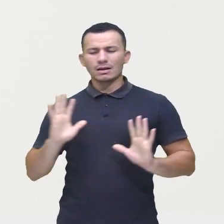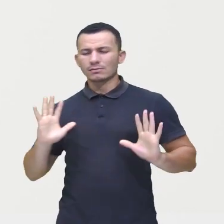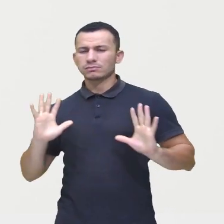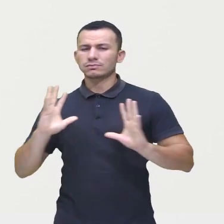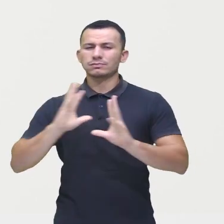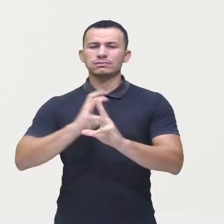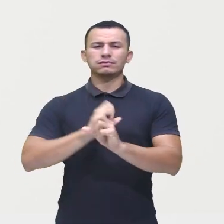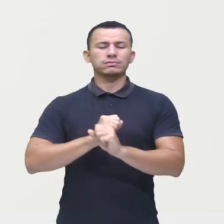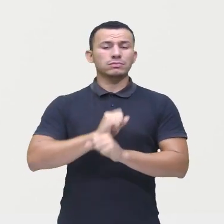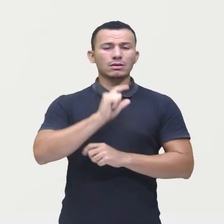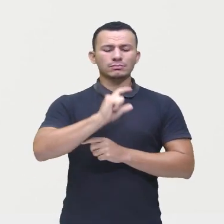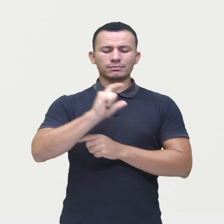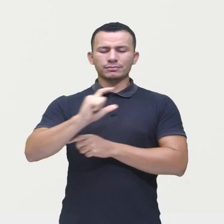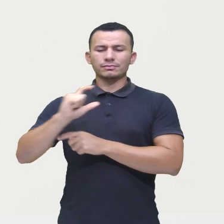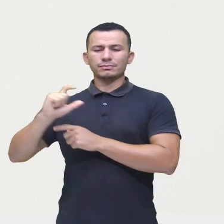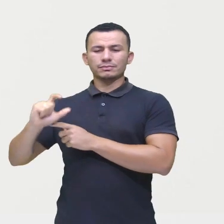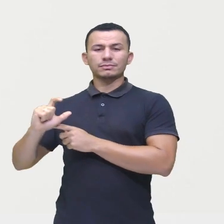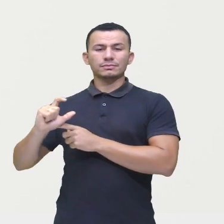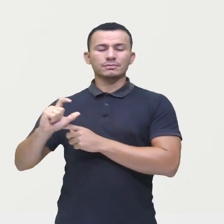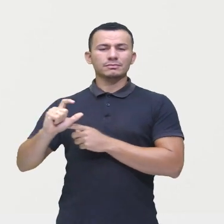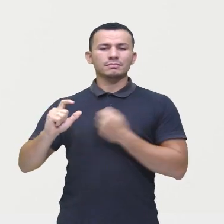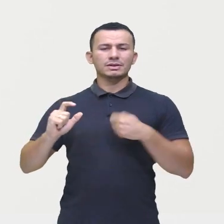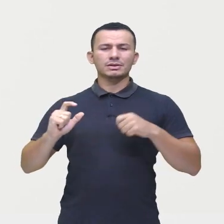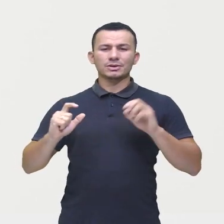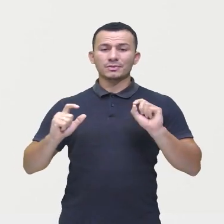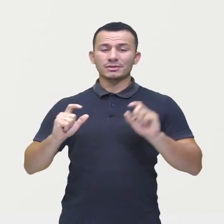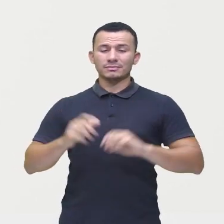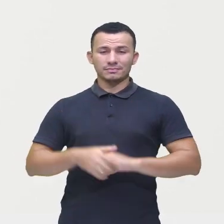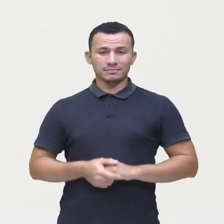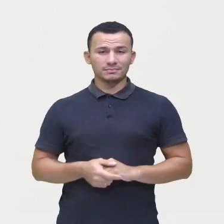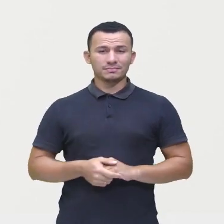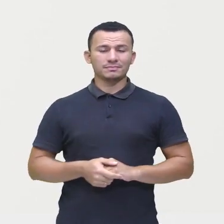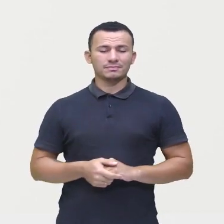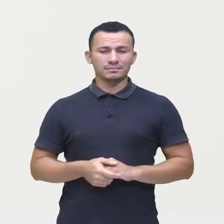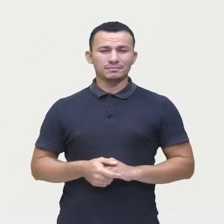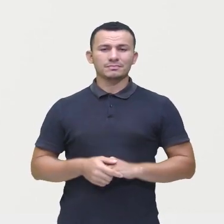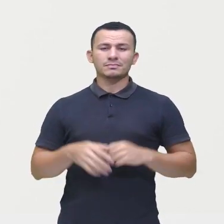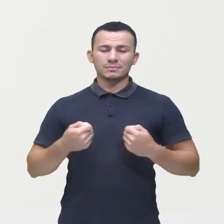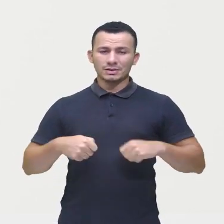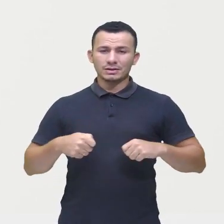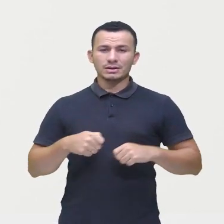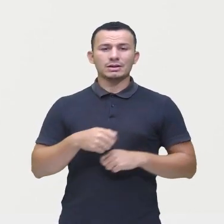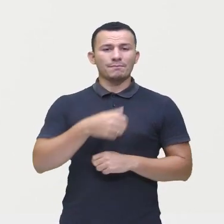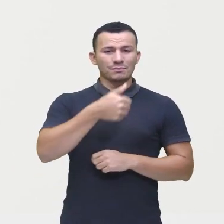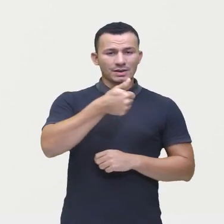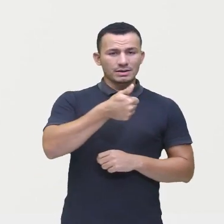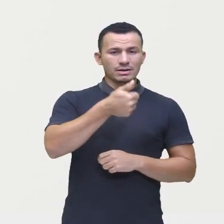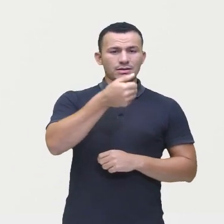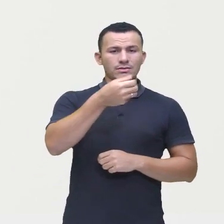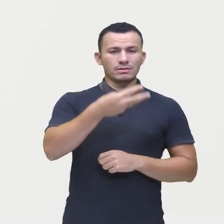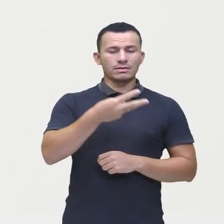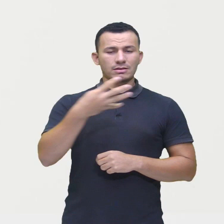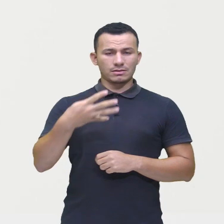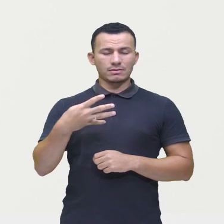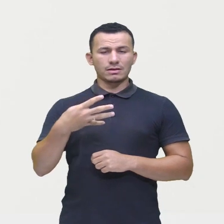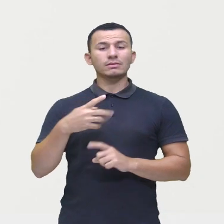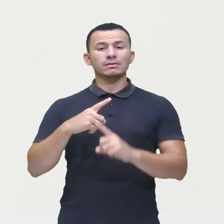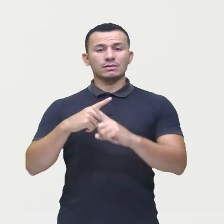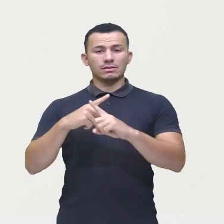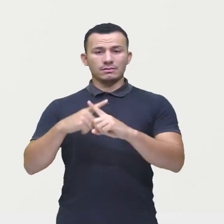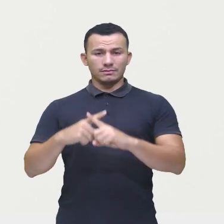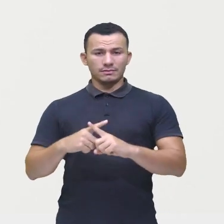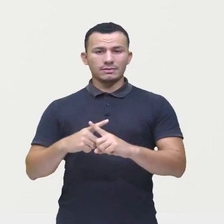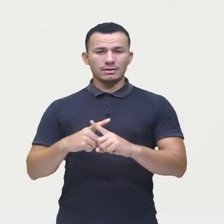figurinhas, aí, o que eu tenho que fazer? Eu tenho que fazer o seguinte, multiplicar 134